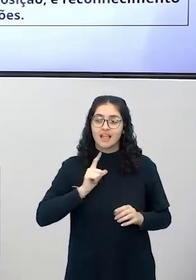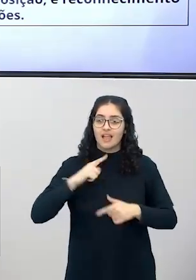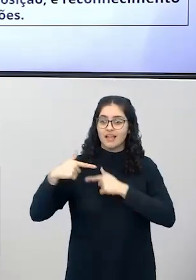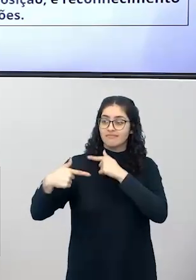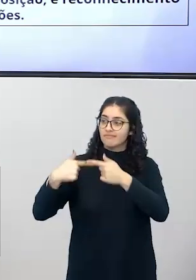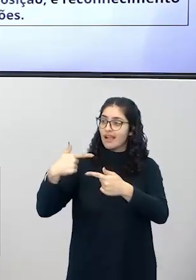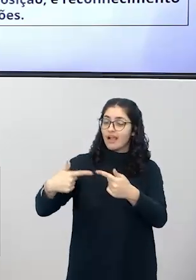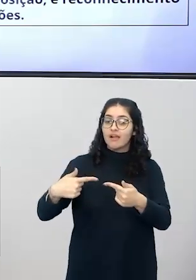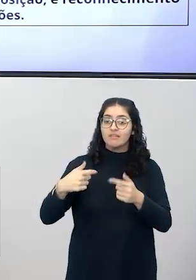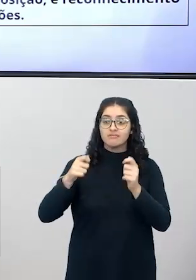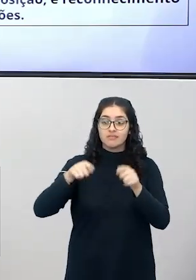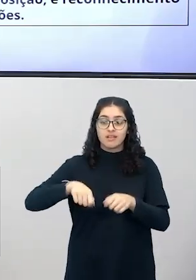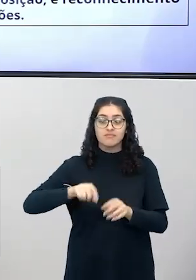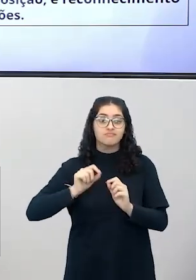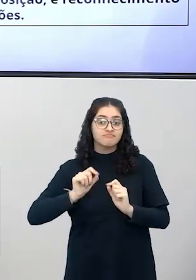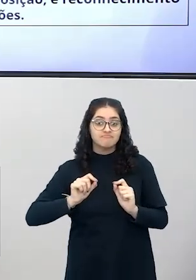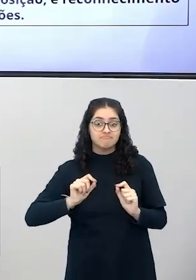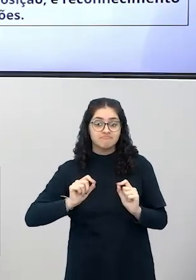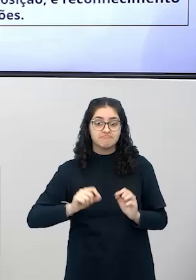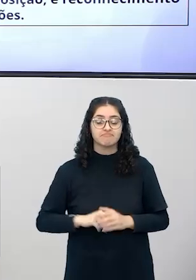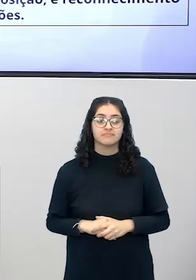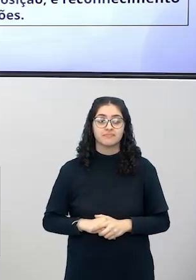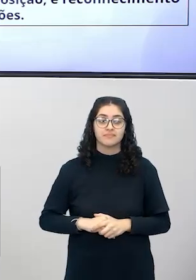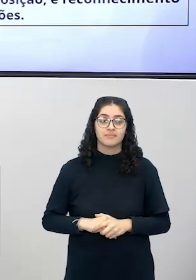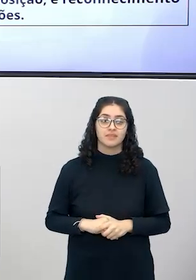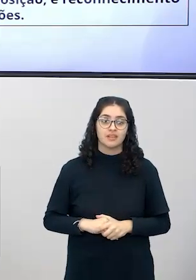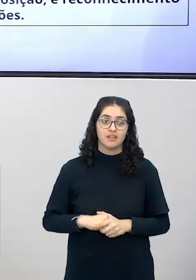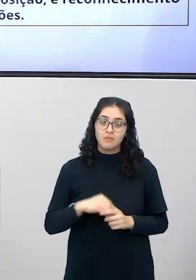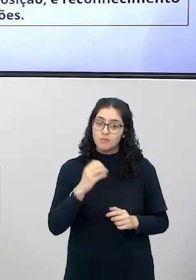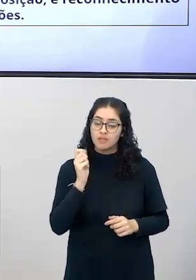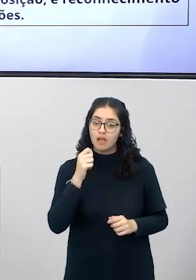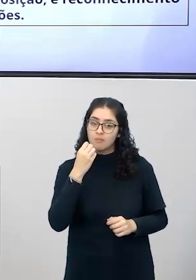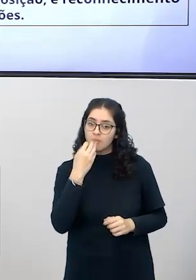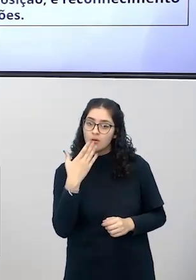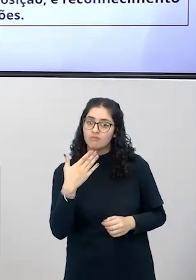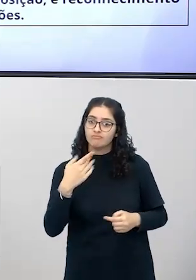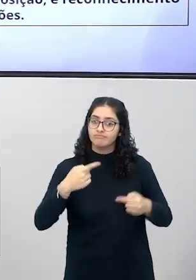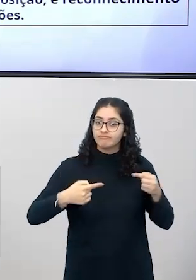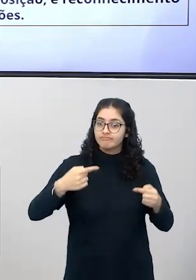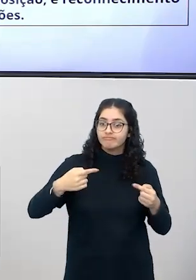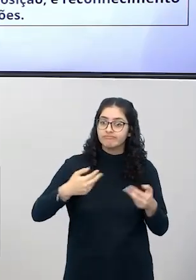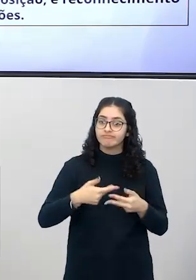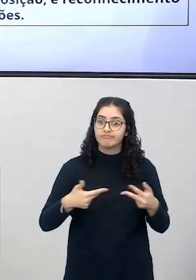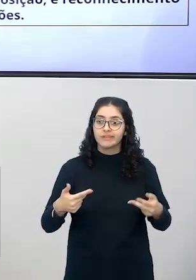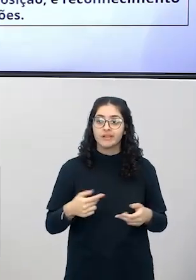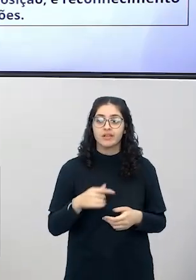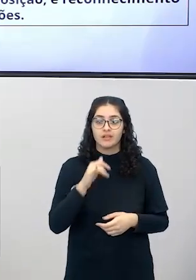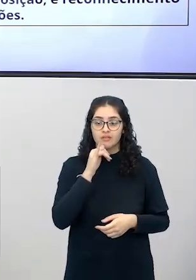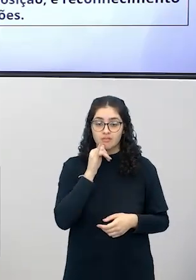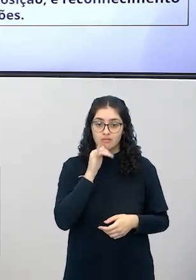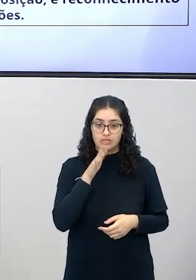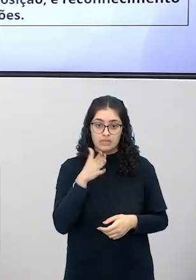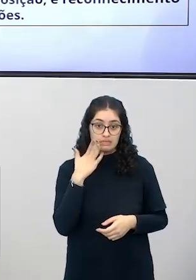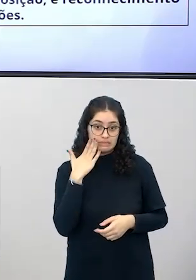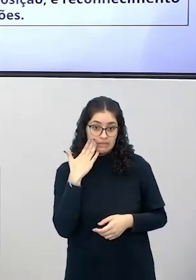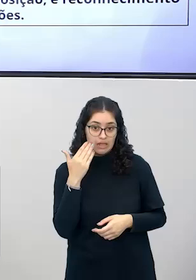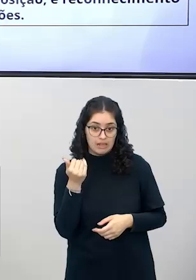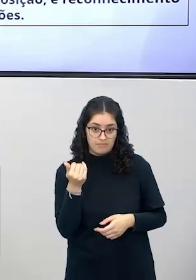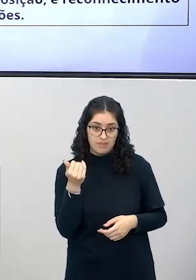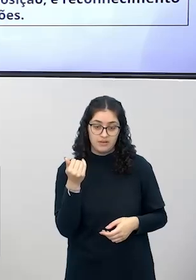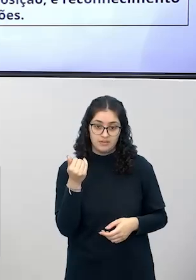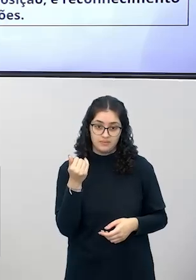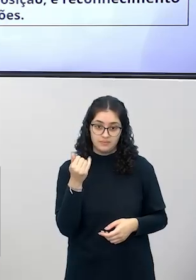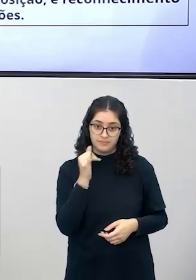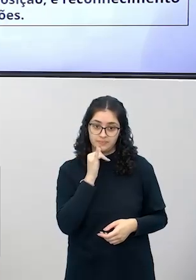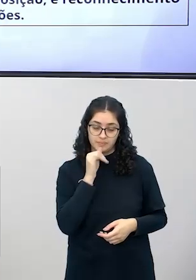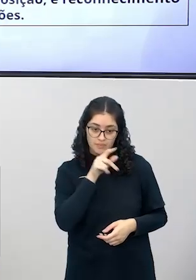gerações, elas conseguem, por exemplo, ter bons diálogos no sentido daquele que sabe mais, que no caso é